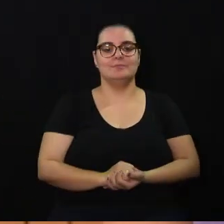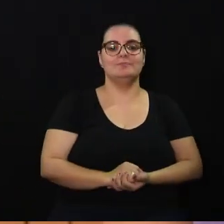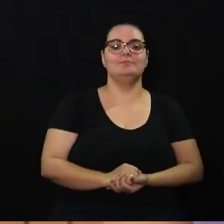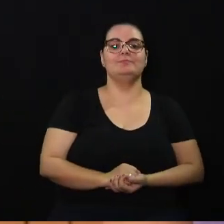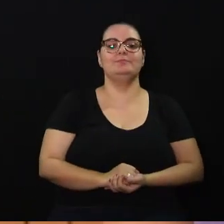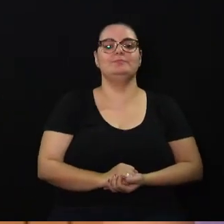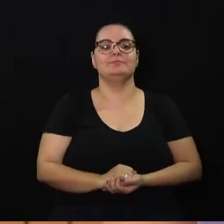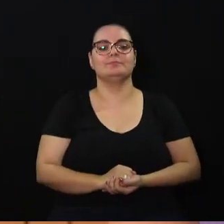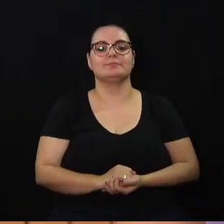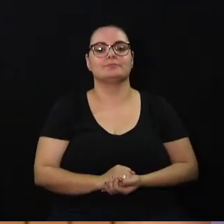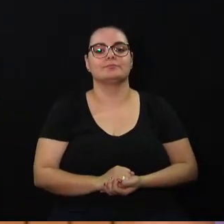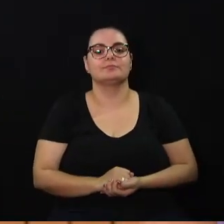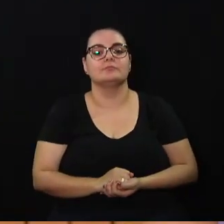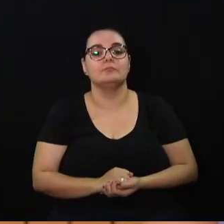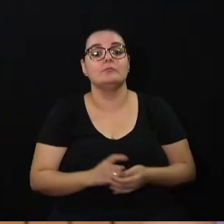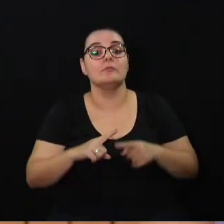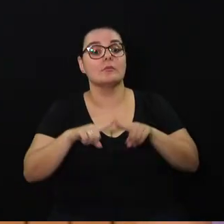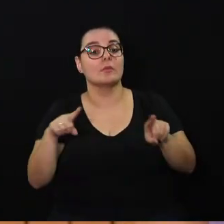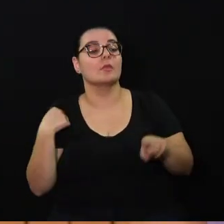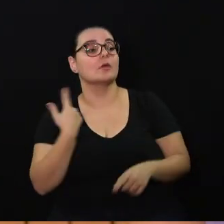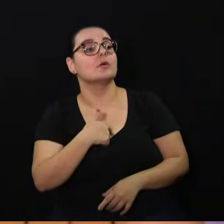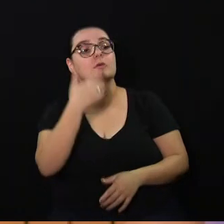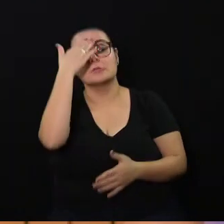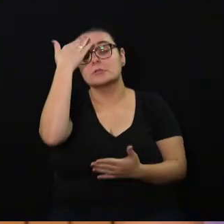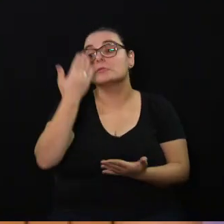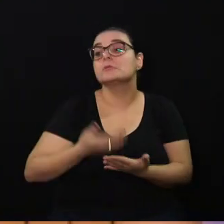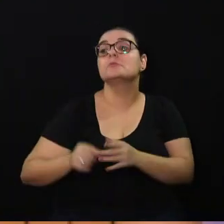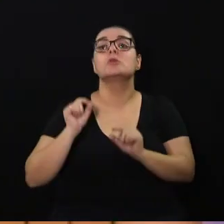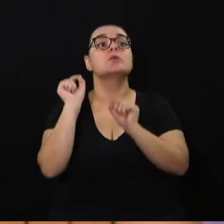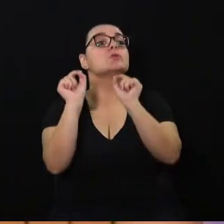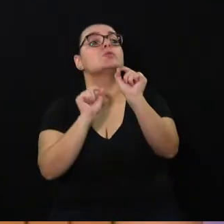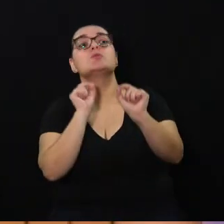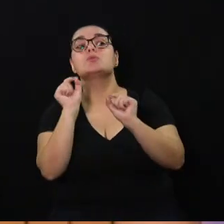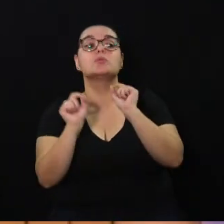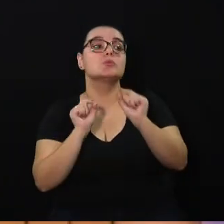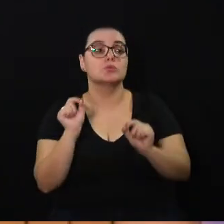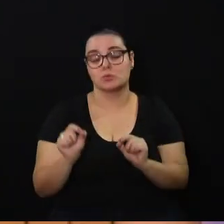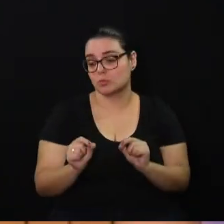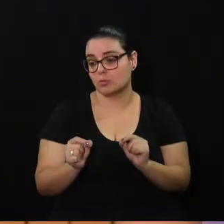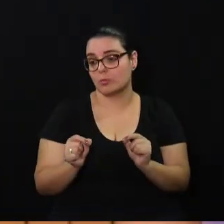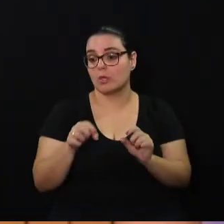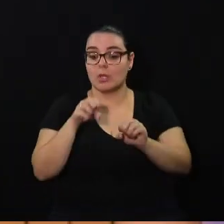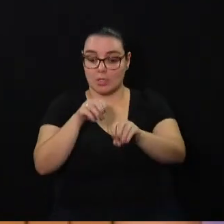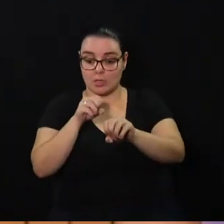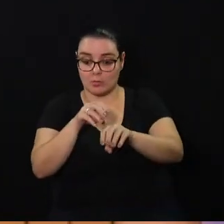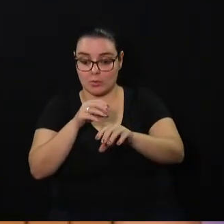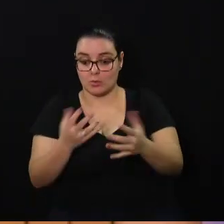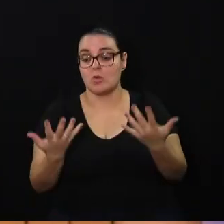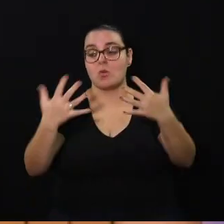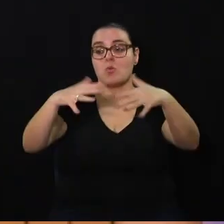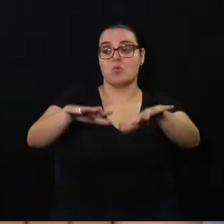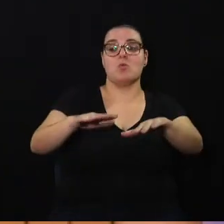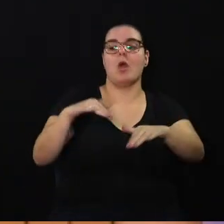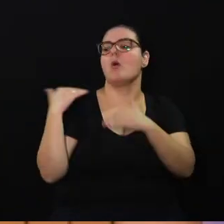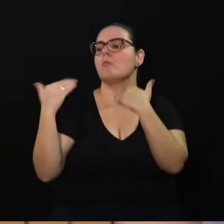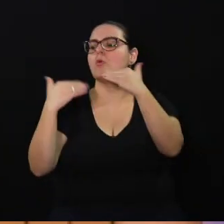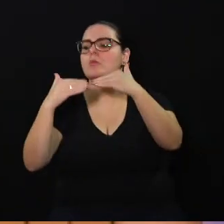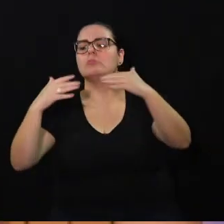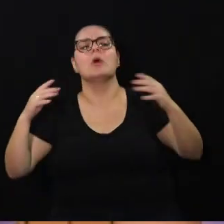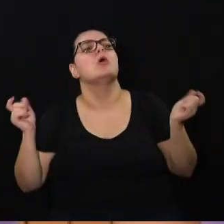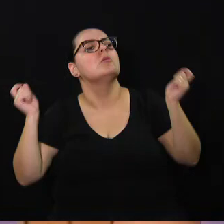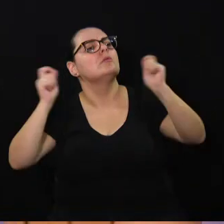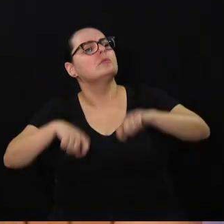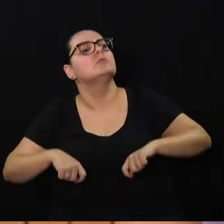mas a gente acredita que pra a gente ter é uma educação inclusiva tem esse processo dessa capacitação